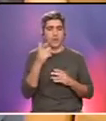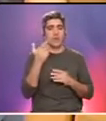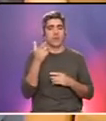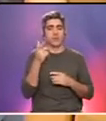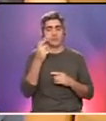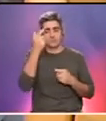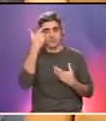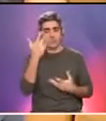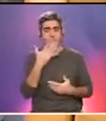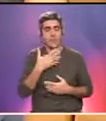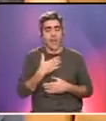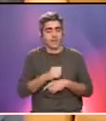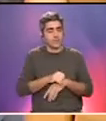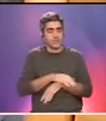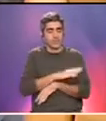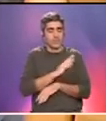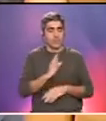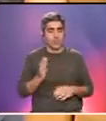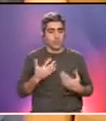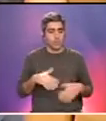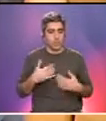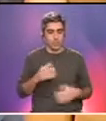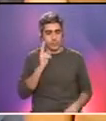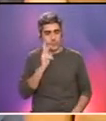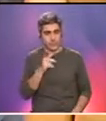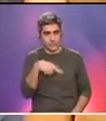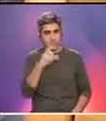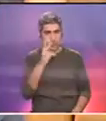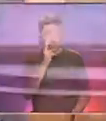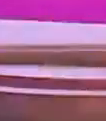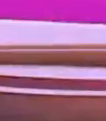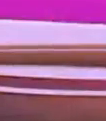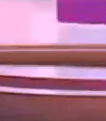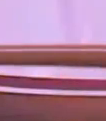que eu me comovi. E tenho a certeza que não vai ficar indiferente.